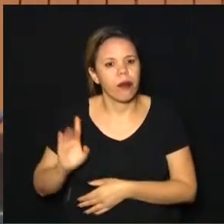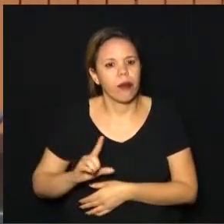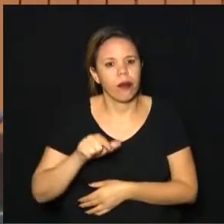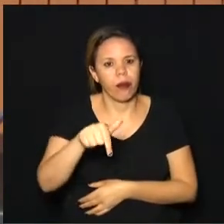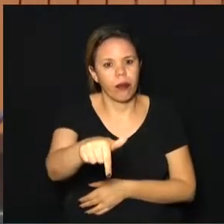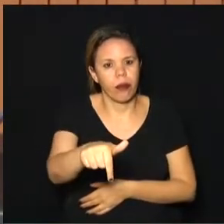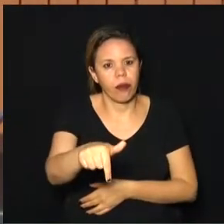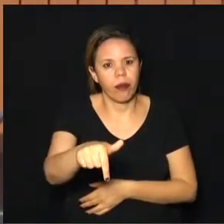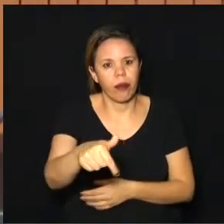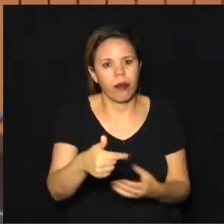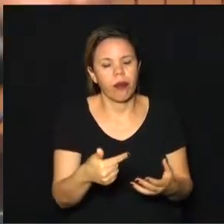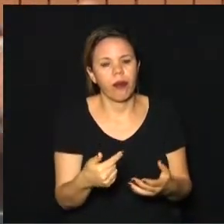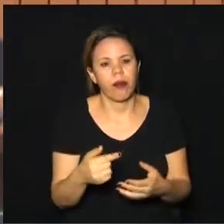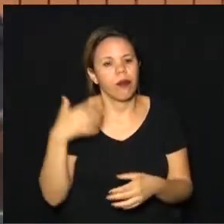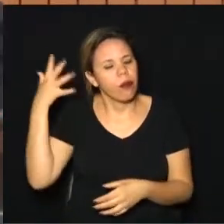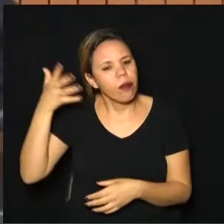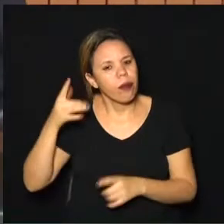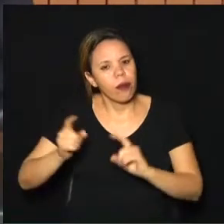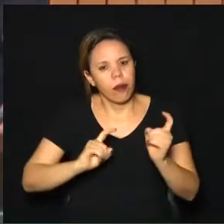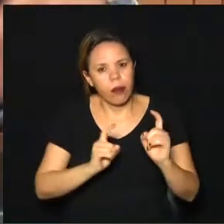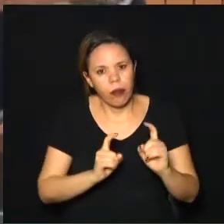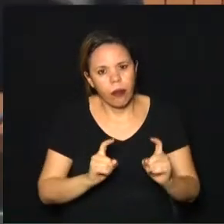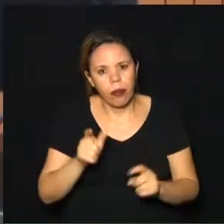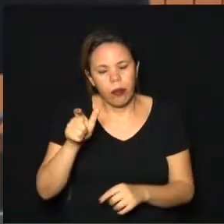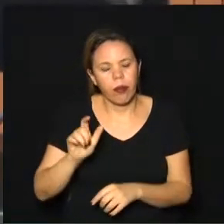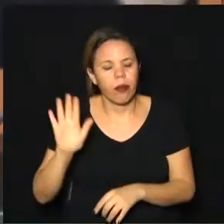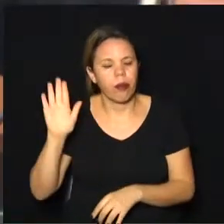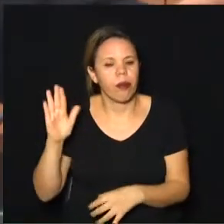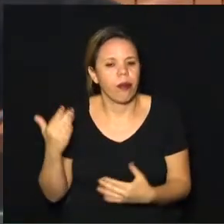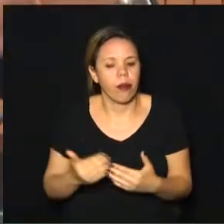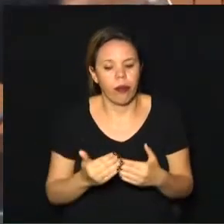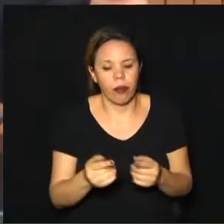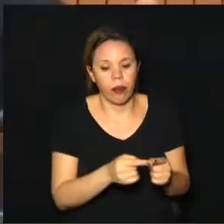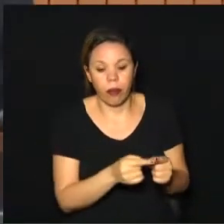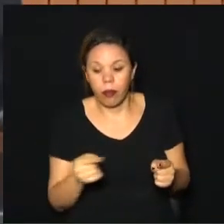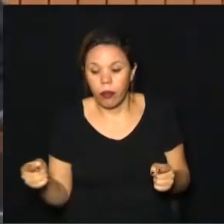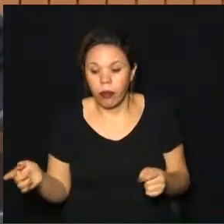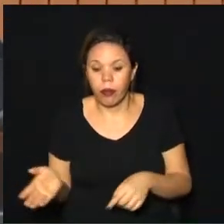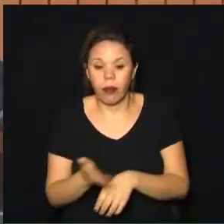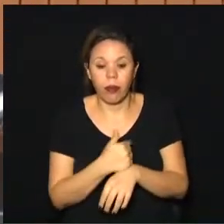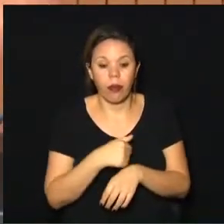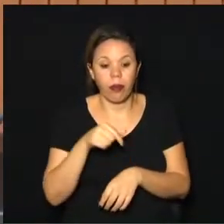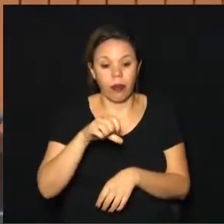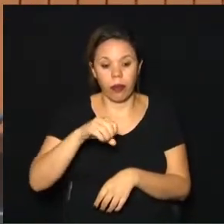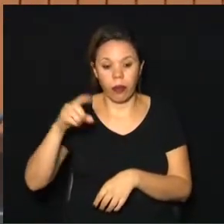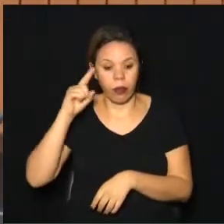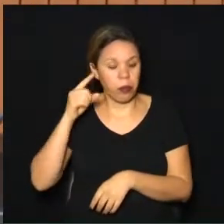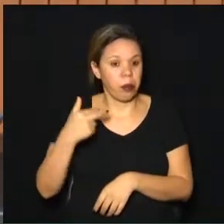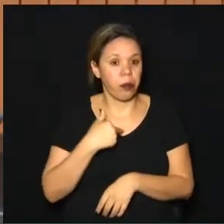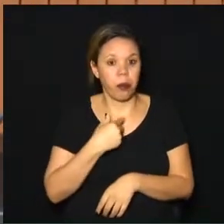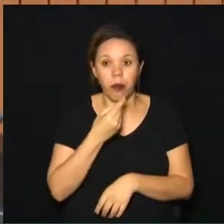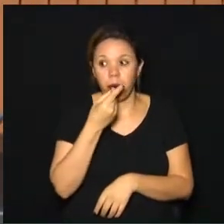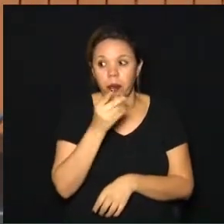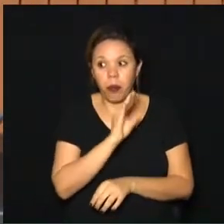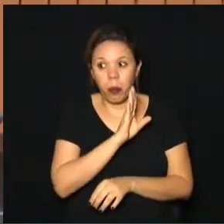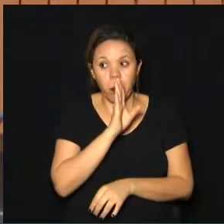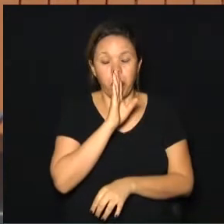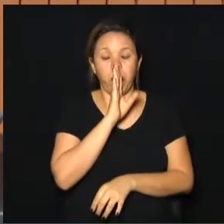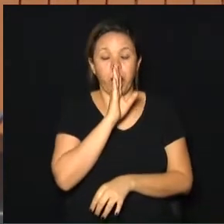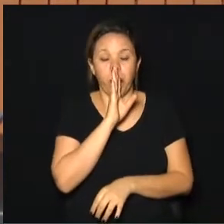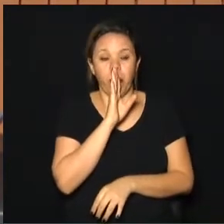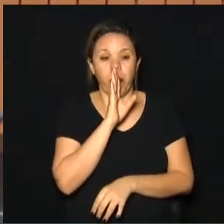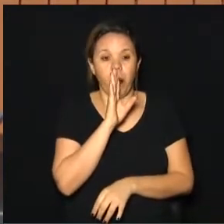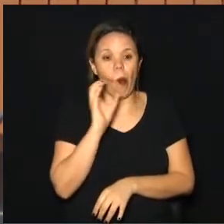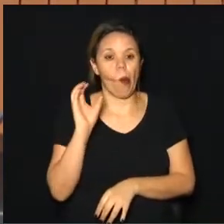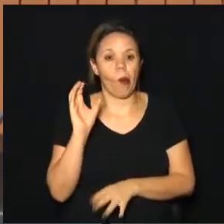depois das convenções, depois do registro de candidatura, antes desse período de 90 dias, você não podia fazer praticamente nada. Você